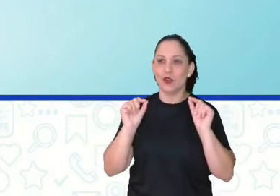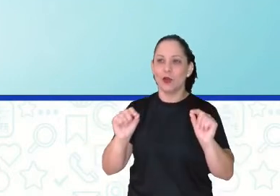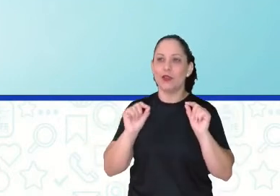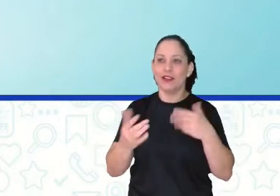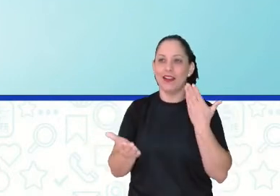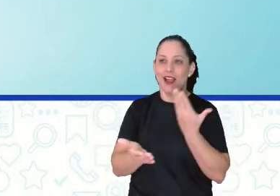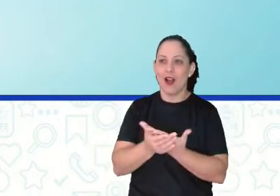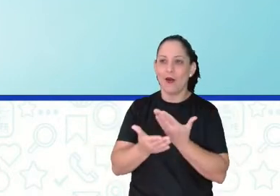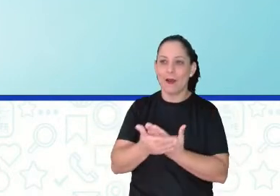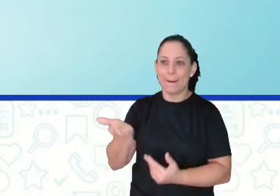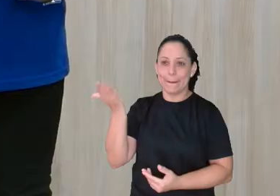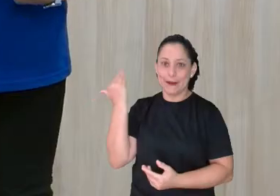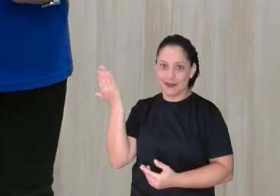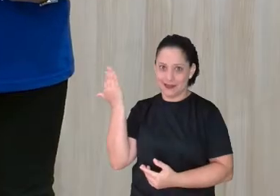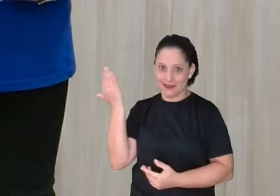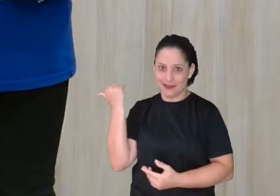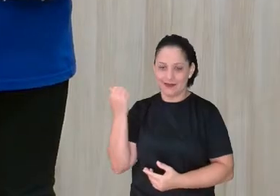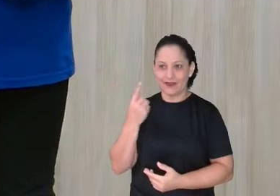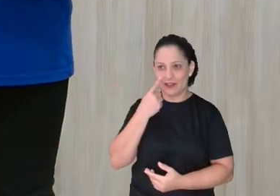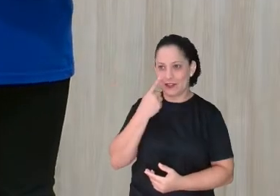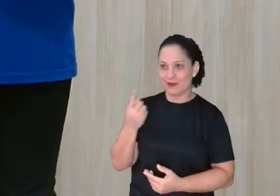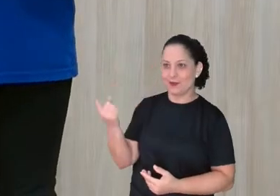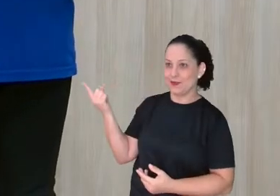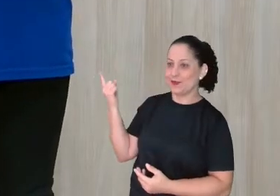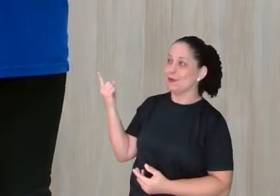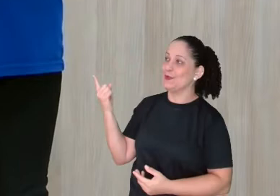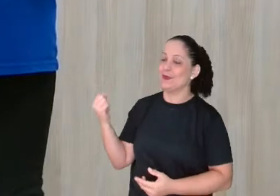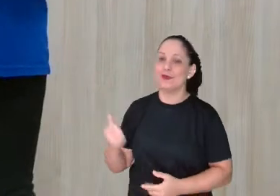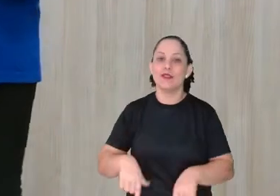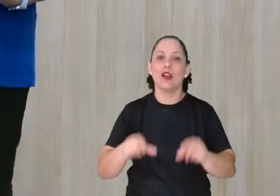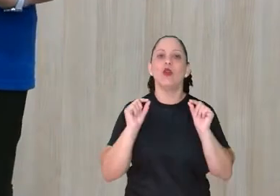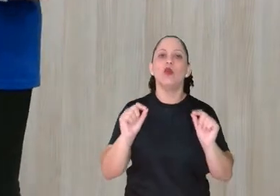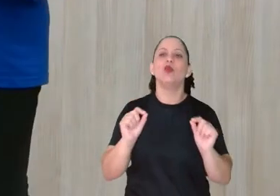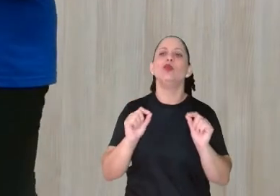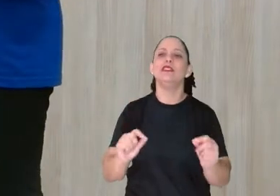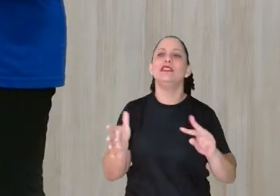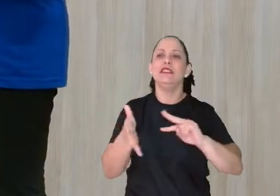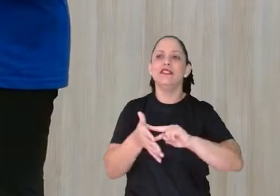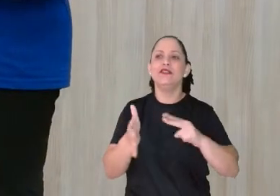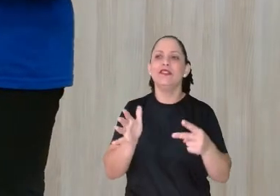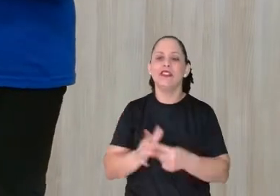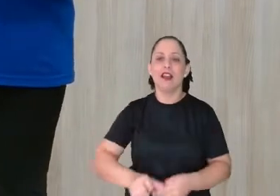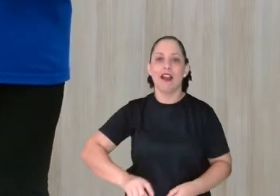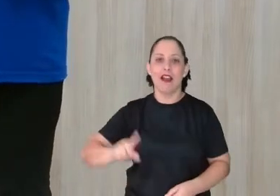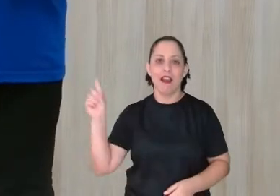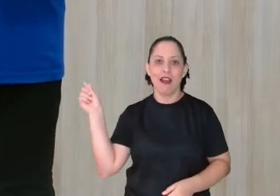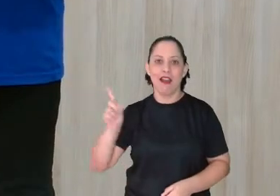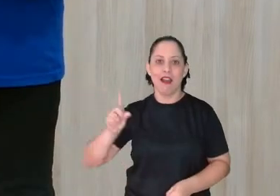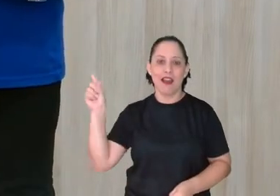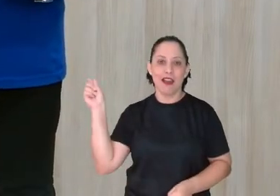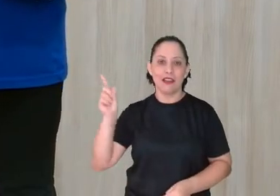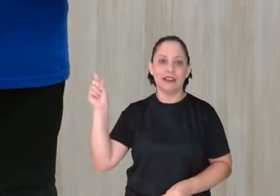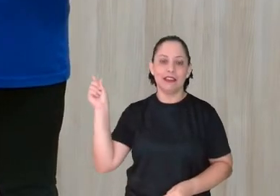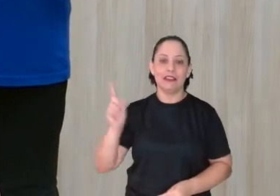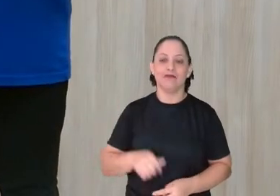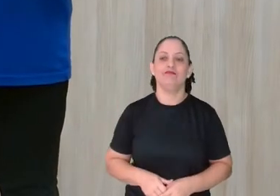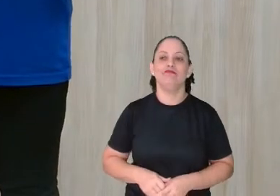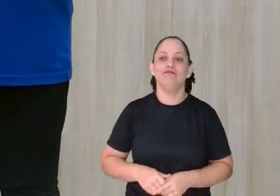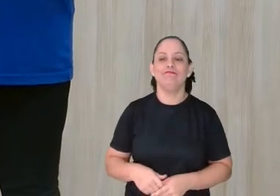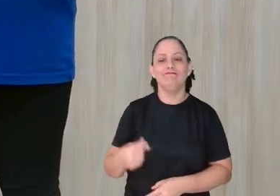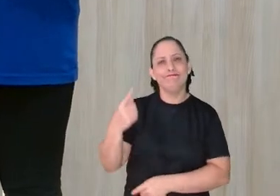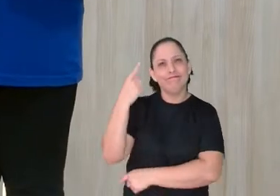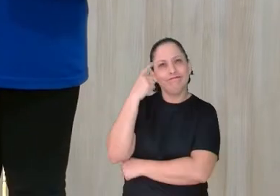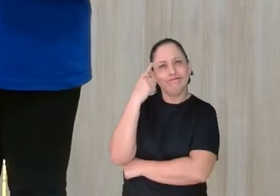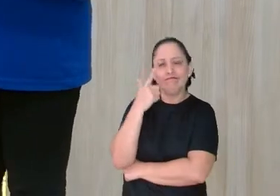passada, mas não chamei tanto a atenção, né? O que é que aí, né, o Bitmoji está pensando, e aí eu